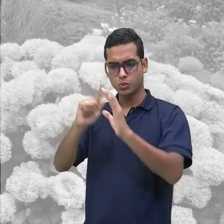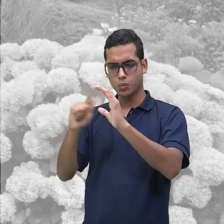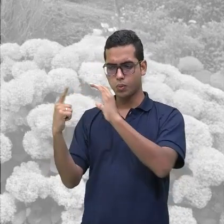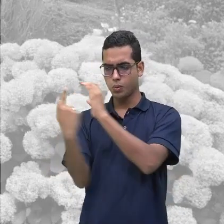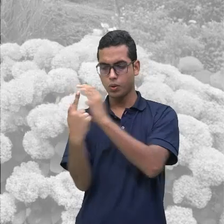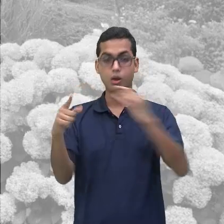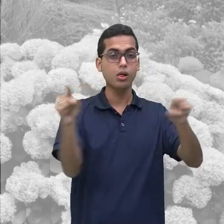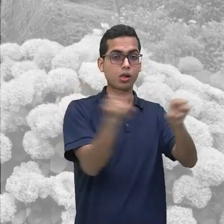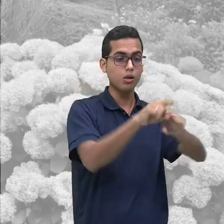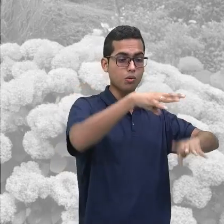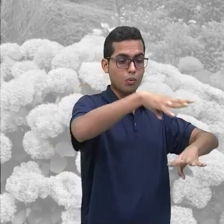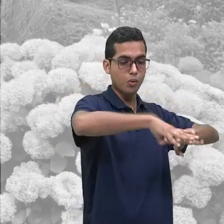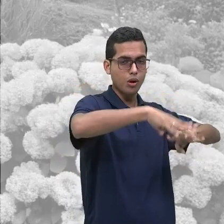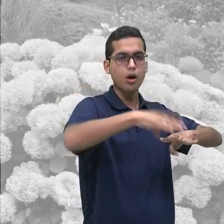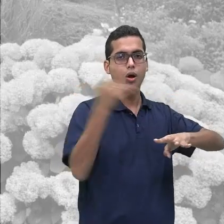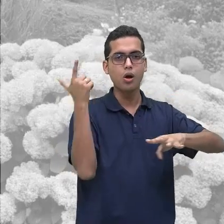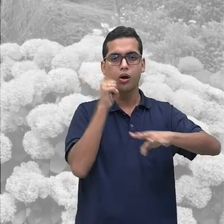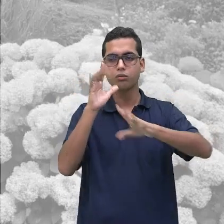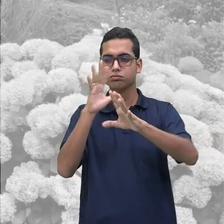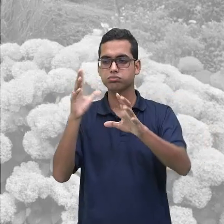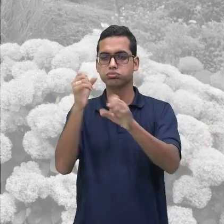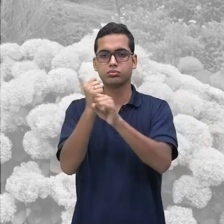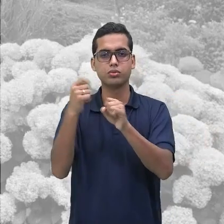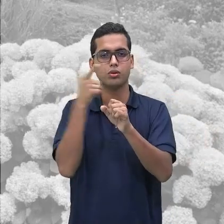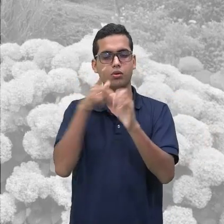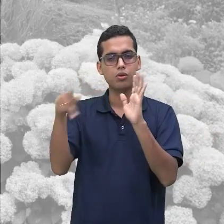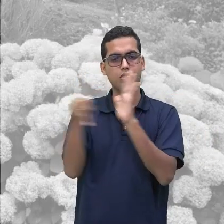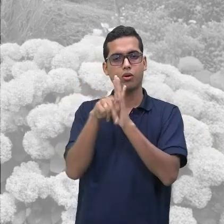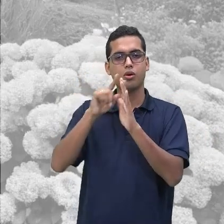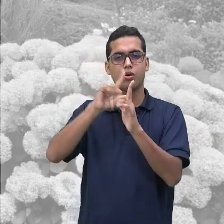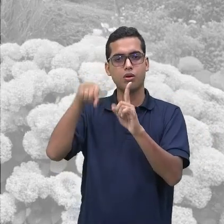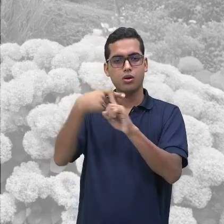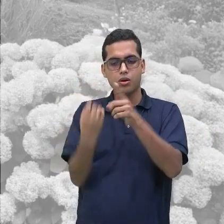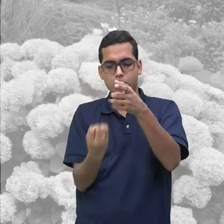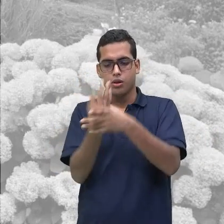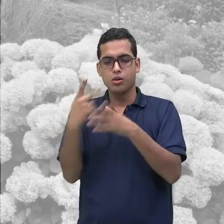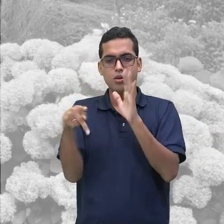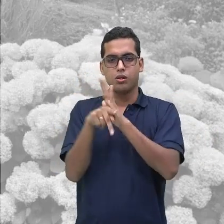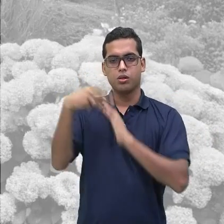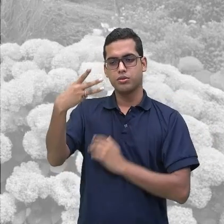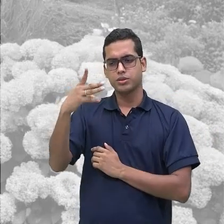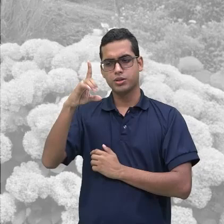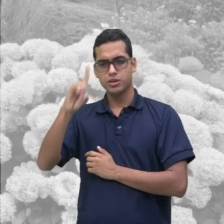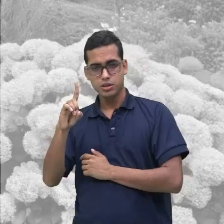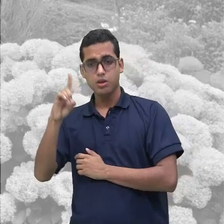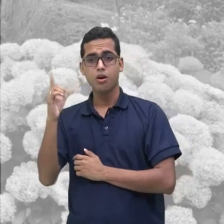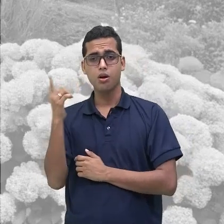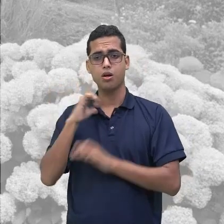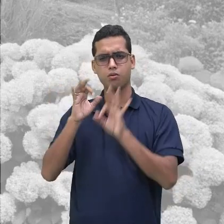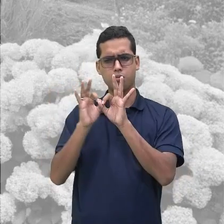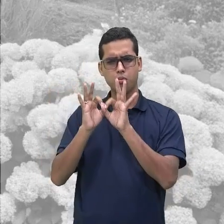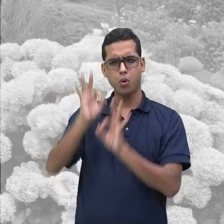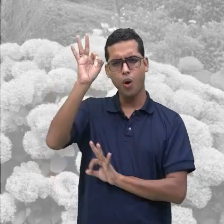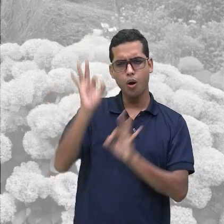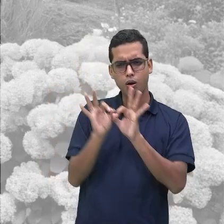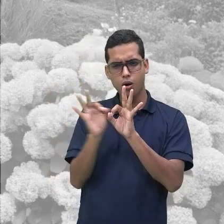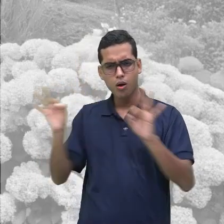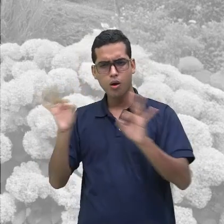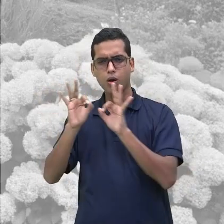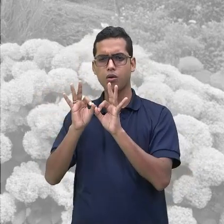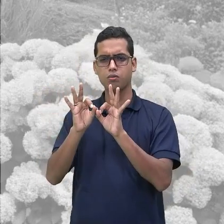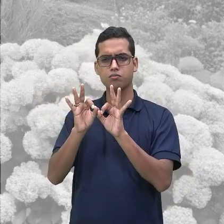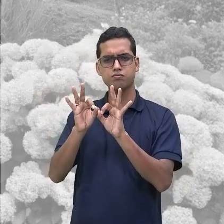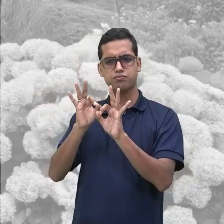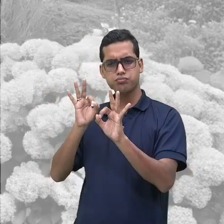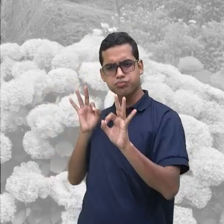visão, né, de profundidade. Vamos chamar de 3D, altura, largura e profundidade. Anteriormente